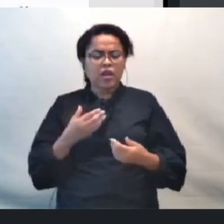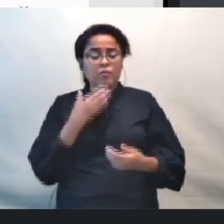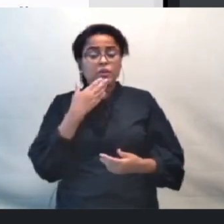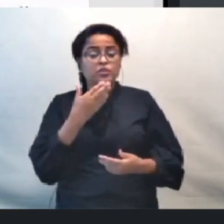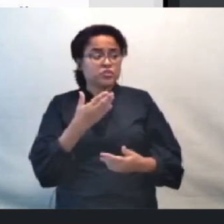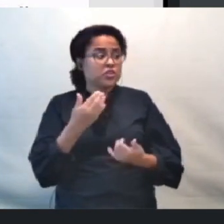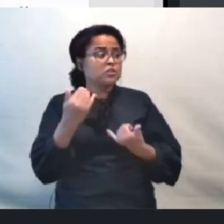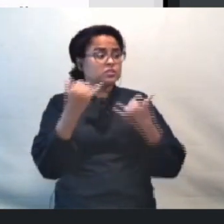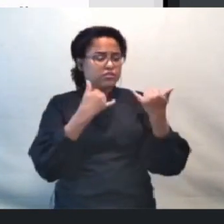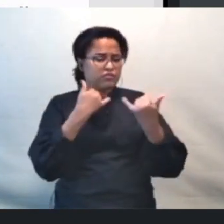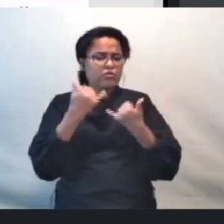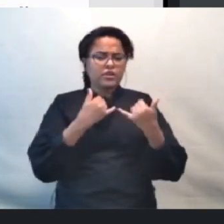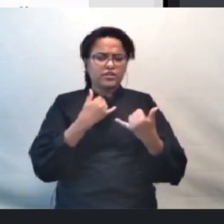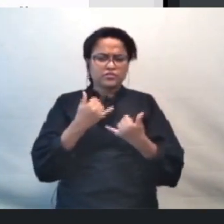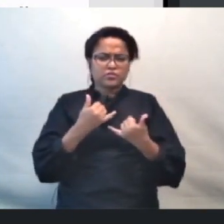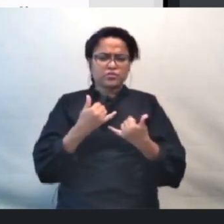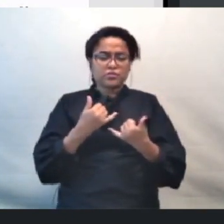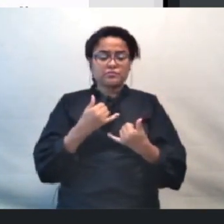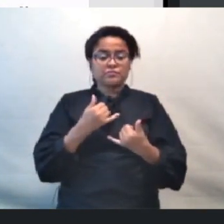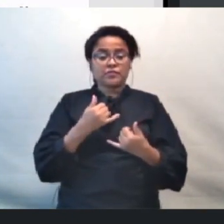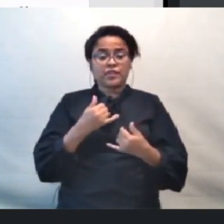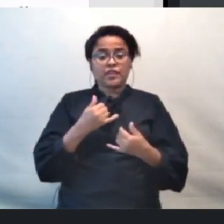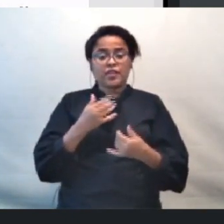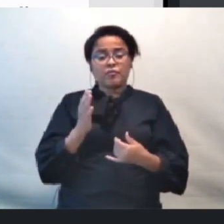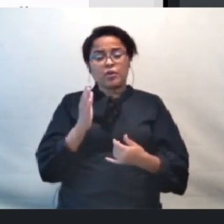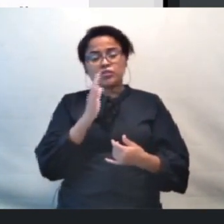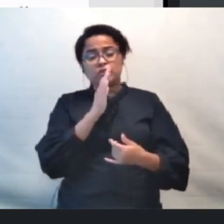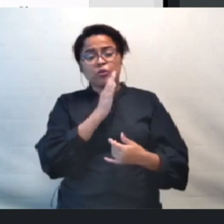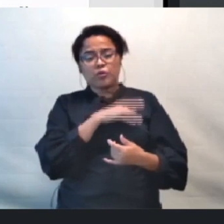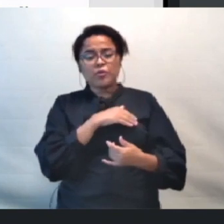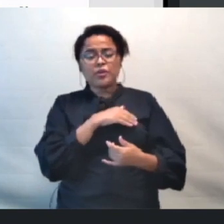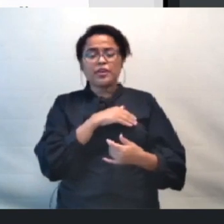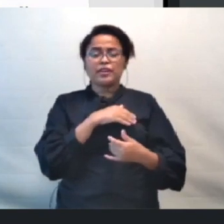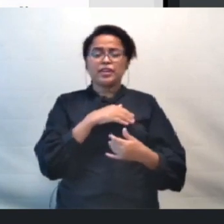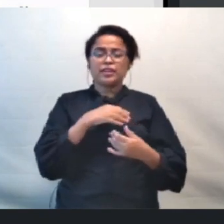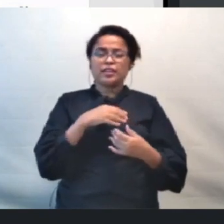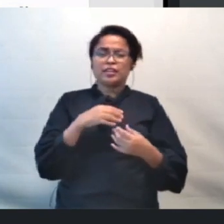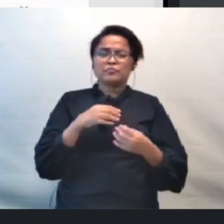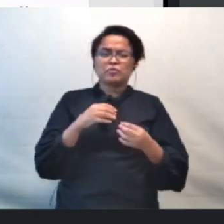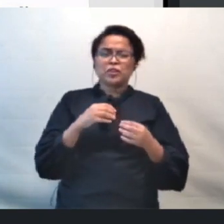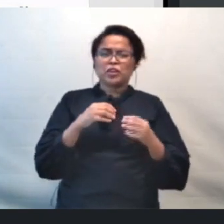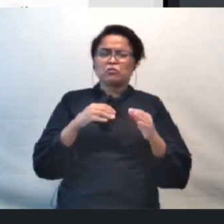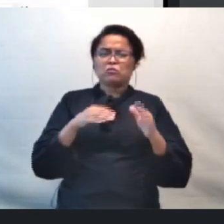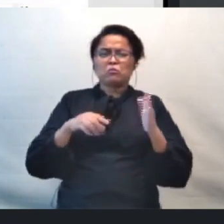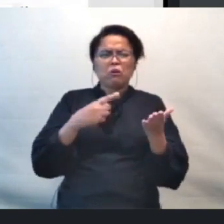informações, e a parte ruim dessa informação é que ela é muito defasada. Por exemplo,